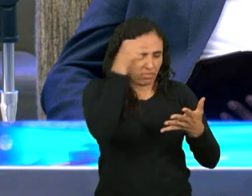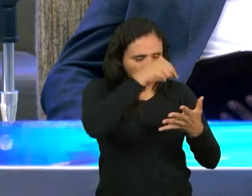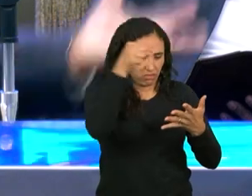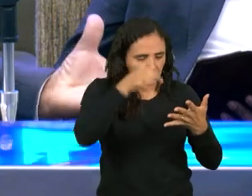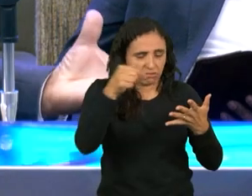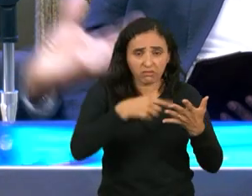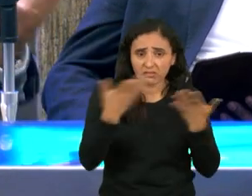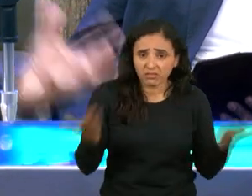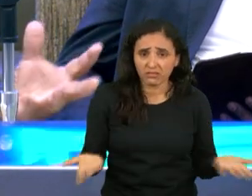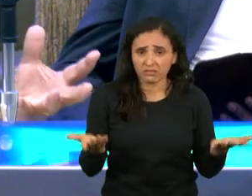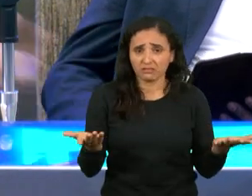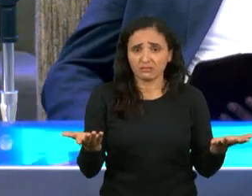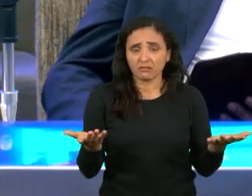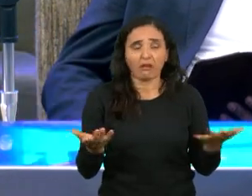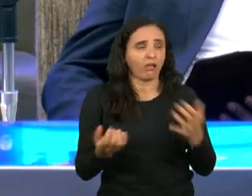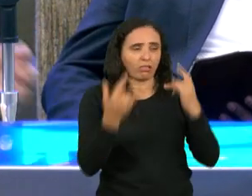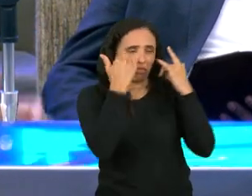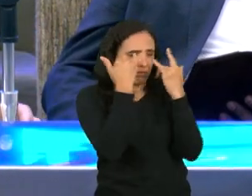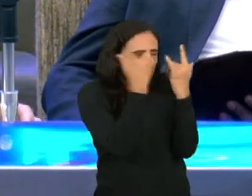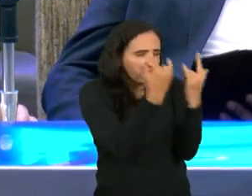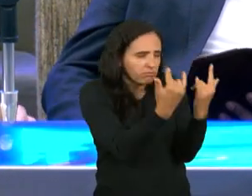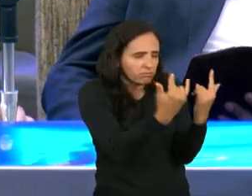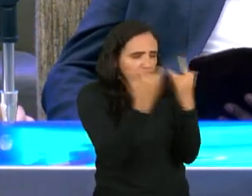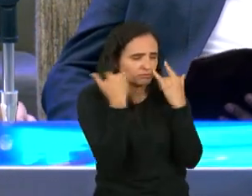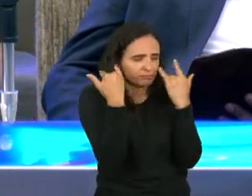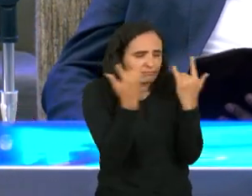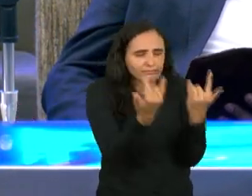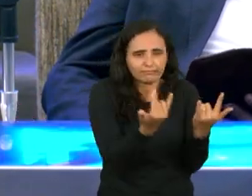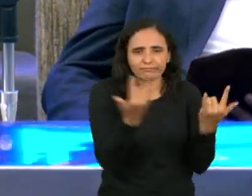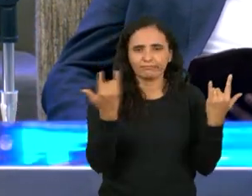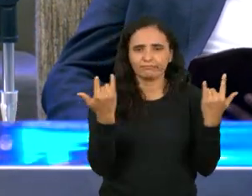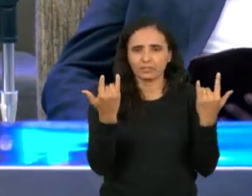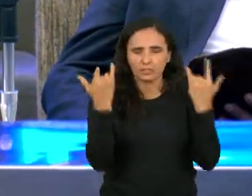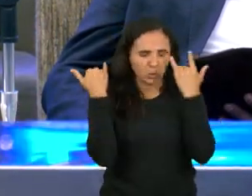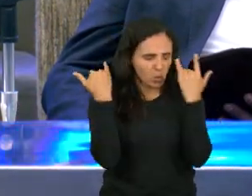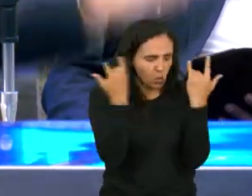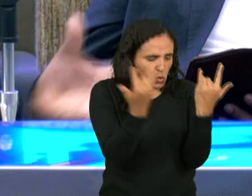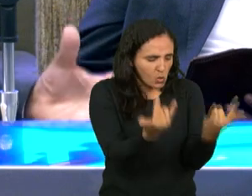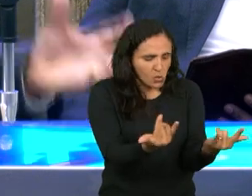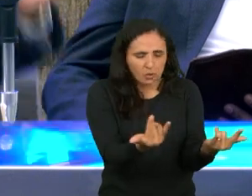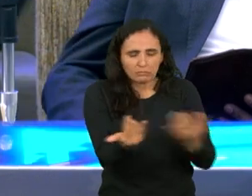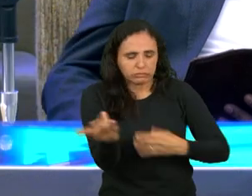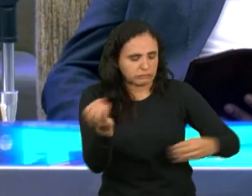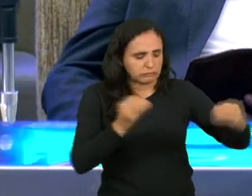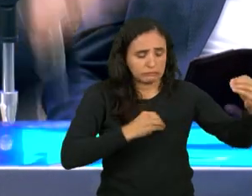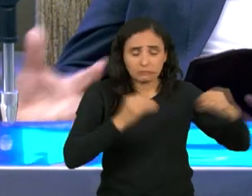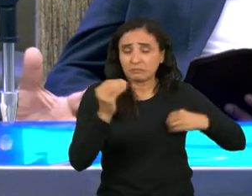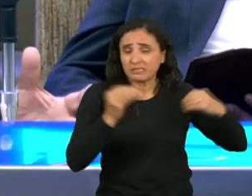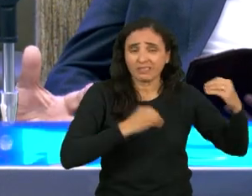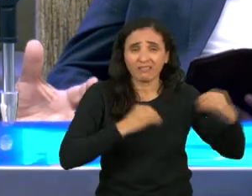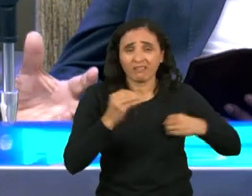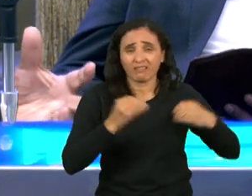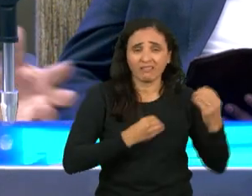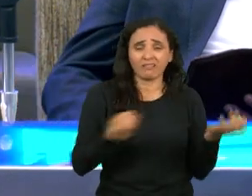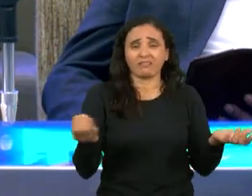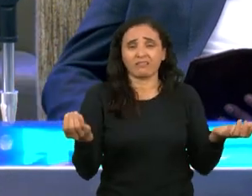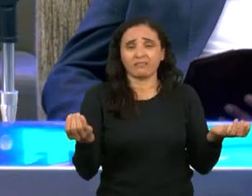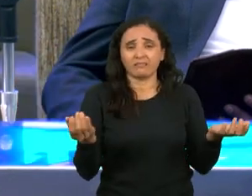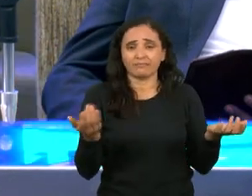domínio sem controle da velha natureza da natureza corrompida pecaminosa